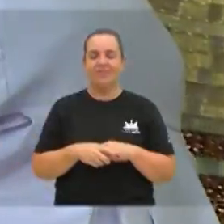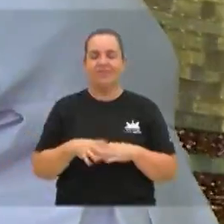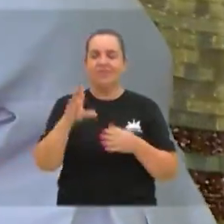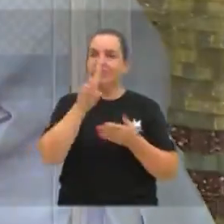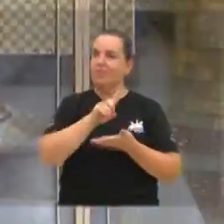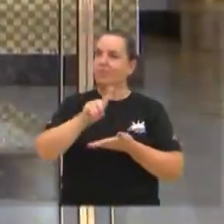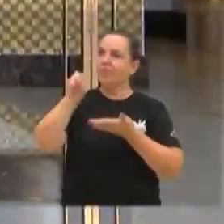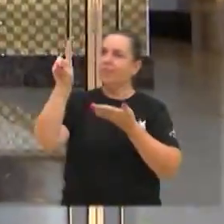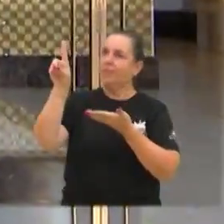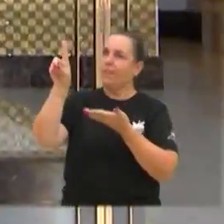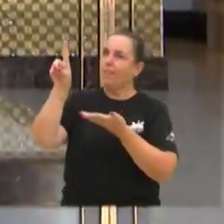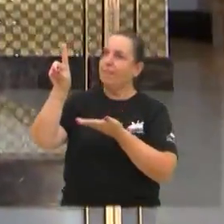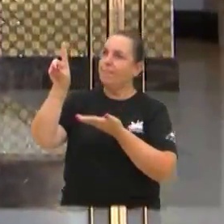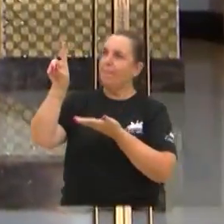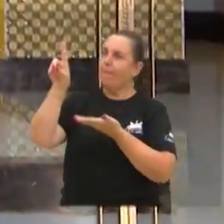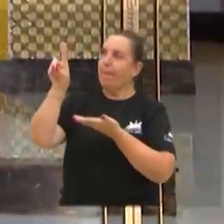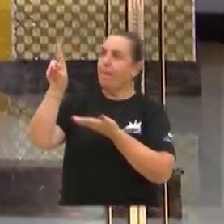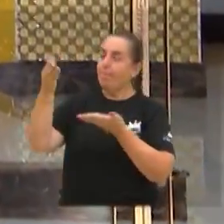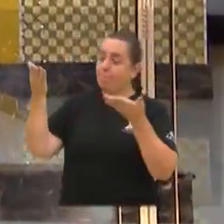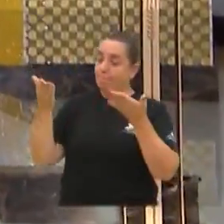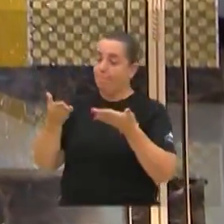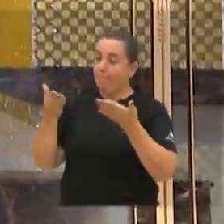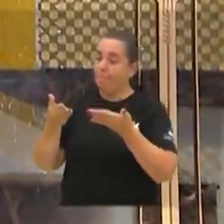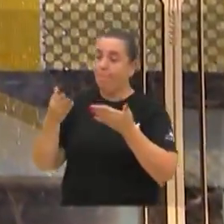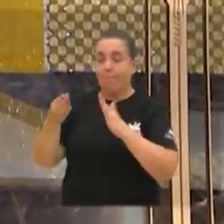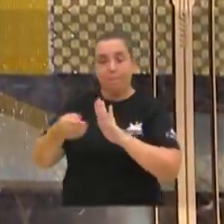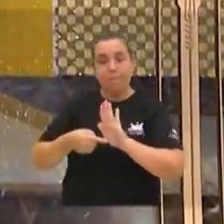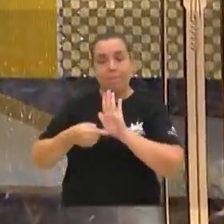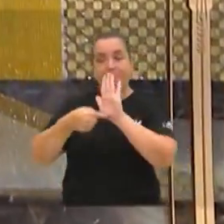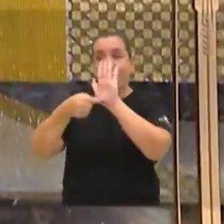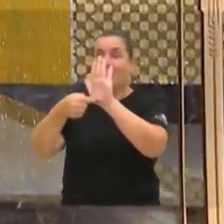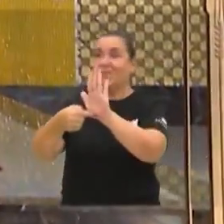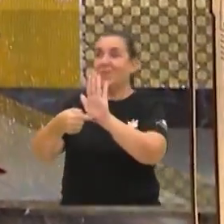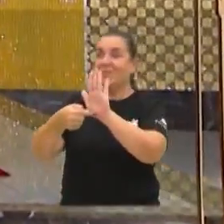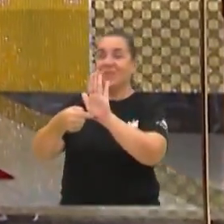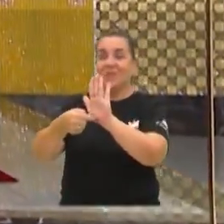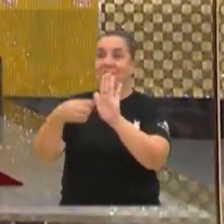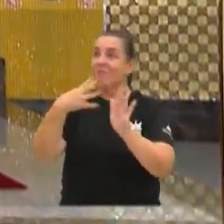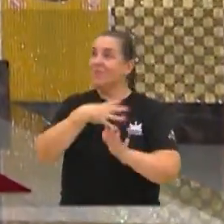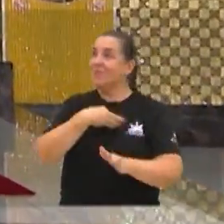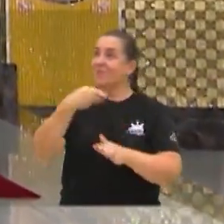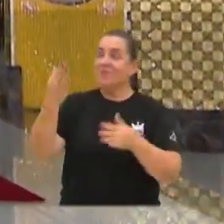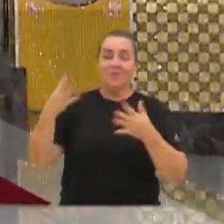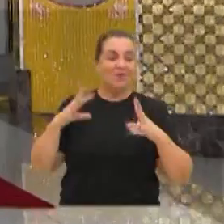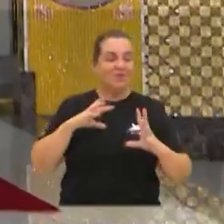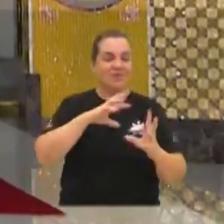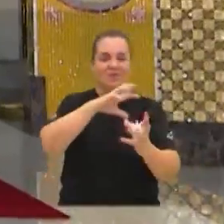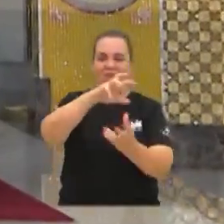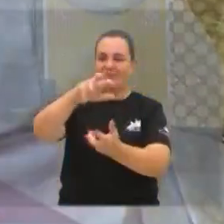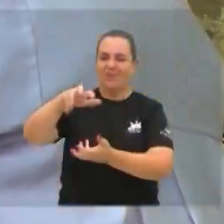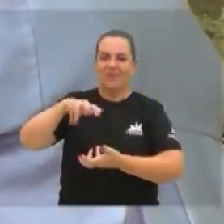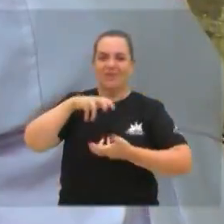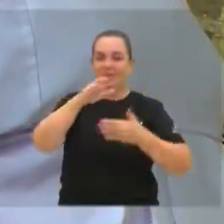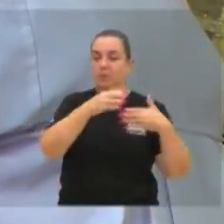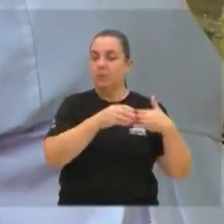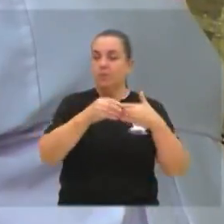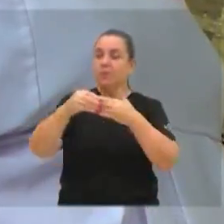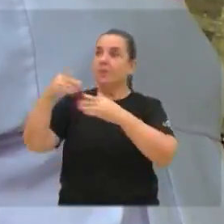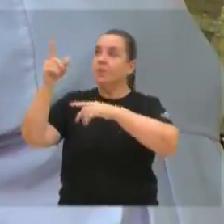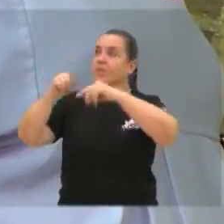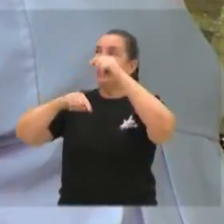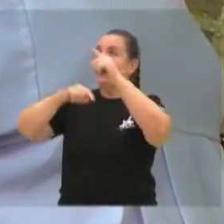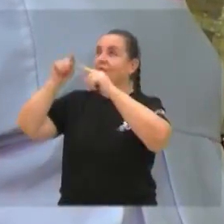Ó Deus, que hoje revelastes o vosso Filho às nações, guiando-os pela